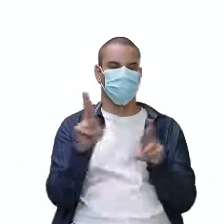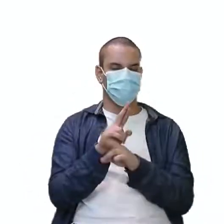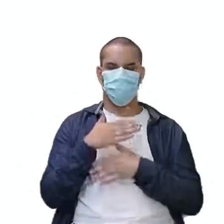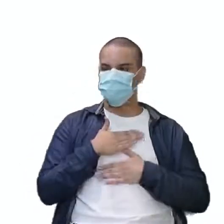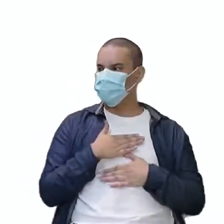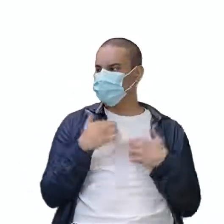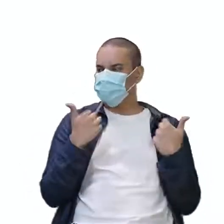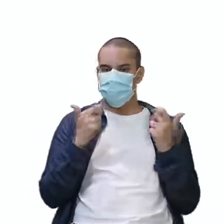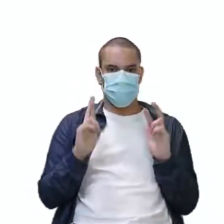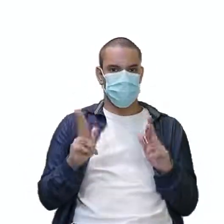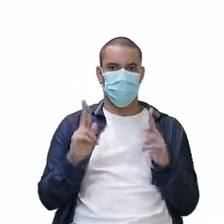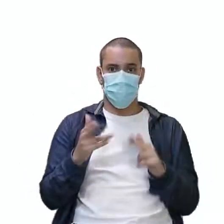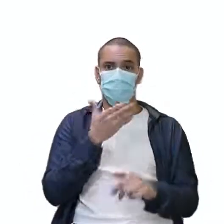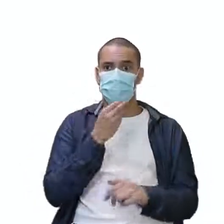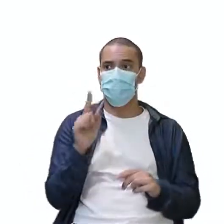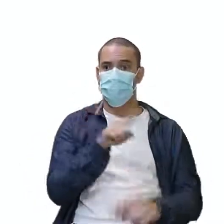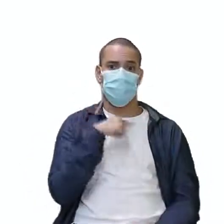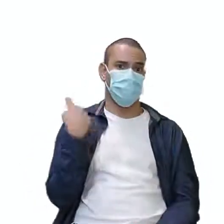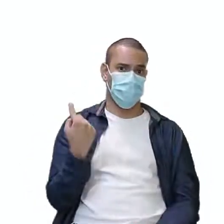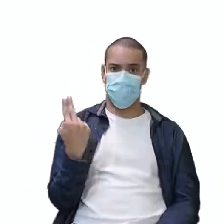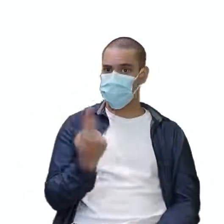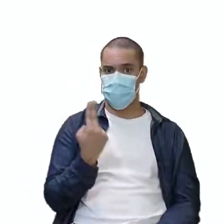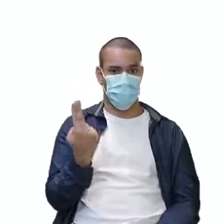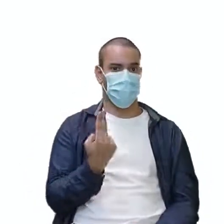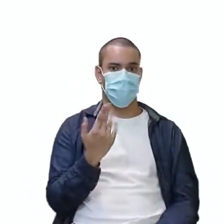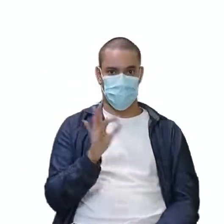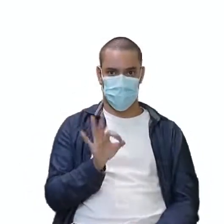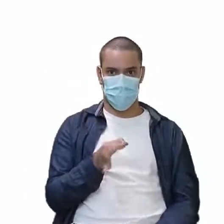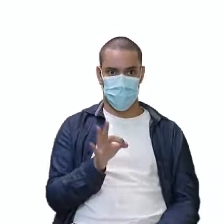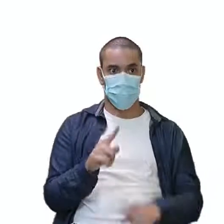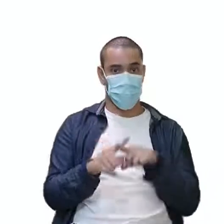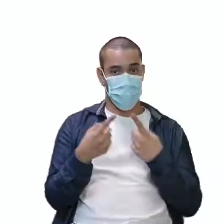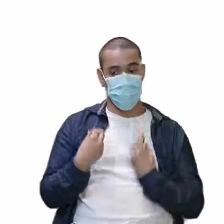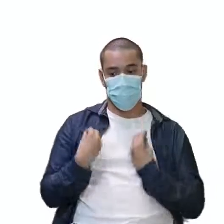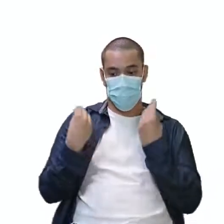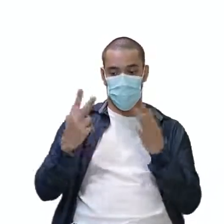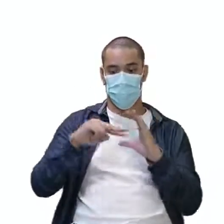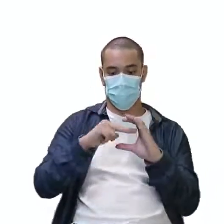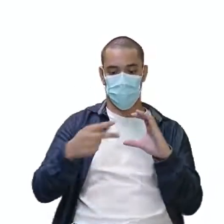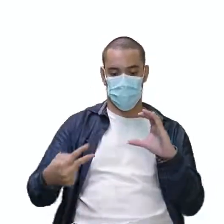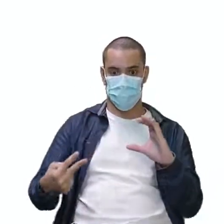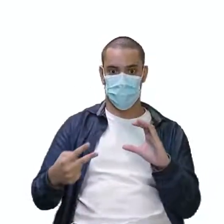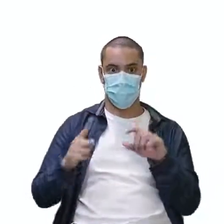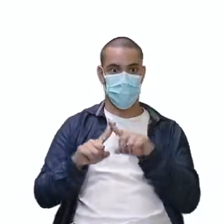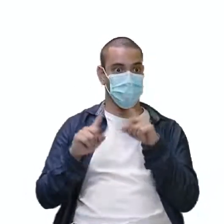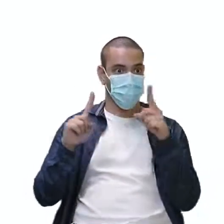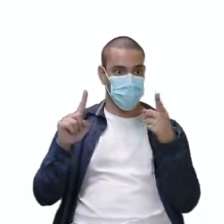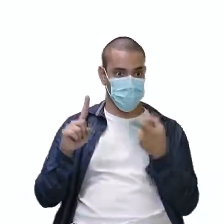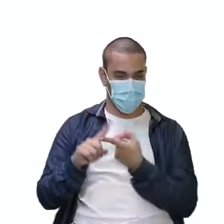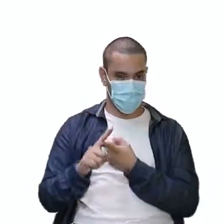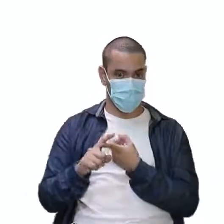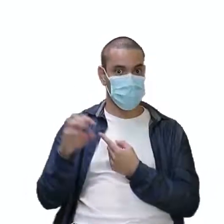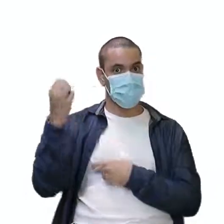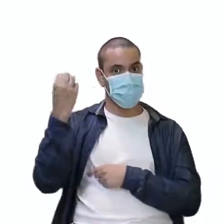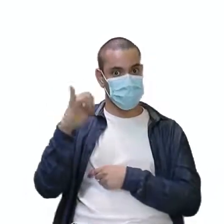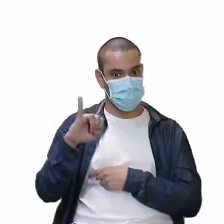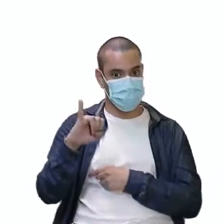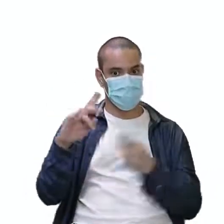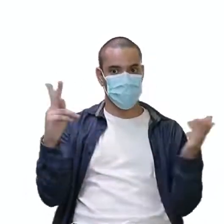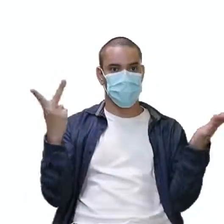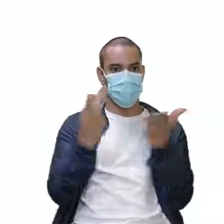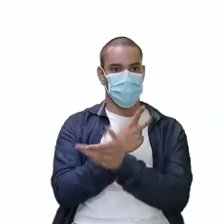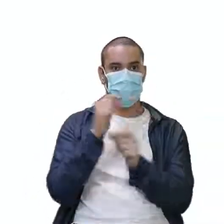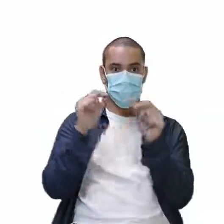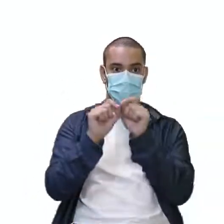satisfatória, vamos dizer, pelo menos para o macho, na imagem ali já era bichinho, né? Mas ele deixou a contribuição dele, se for, no caso, a nível